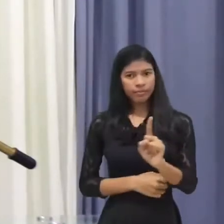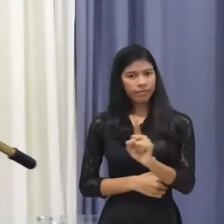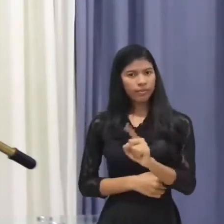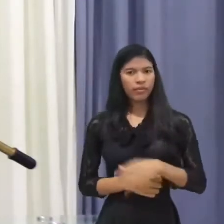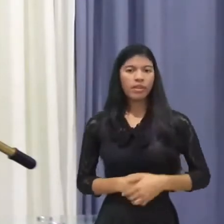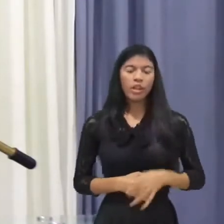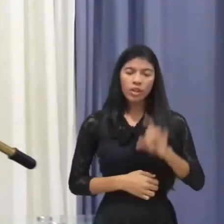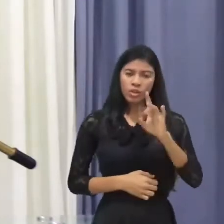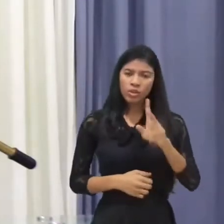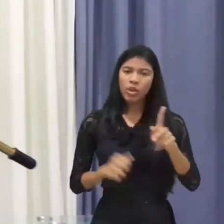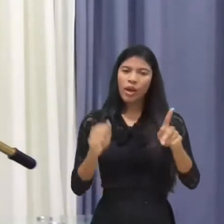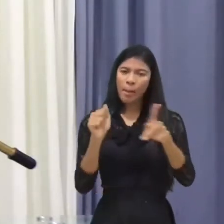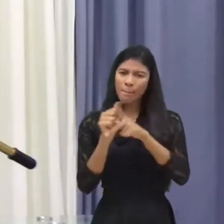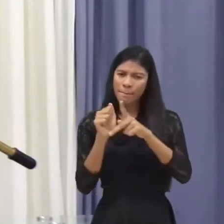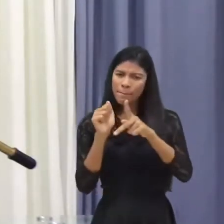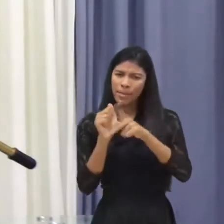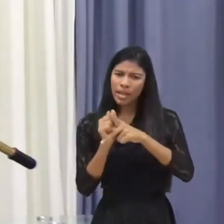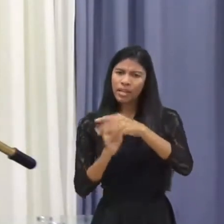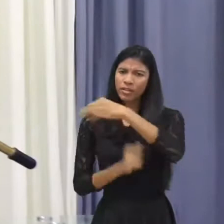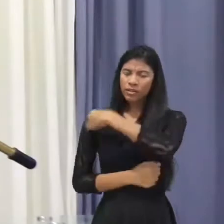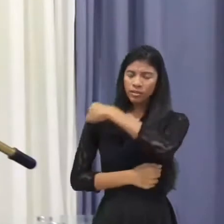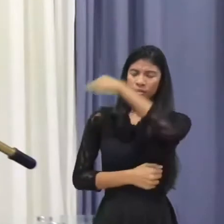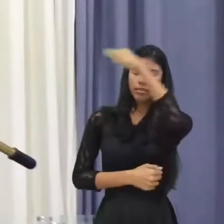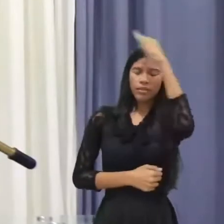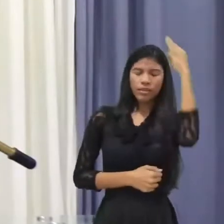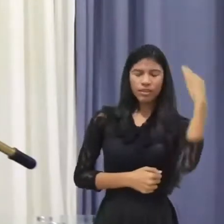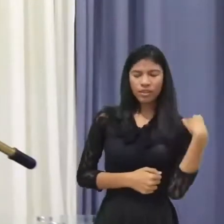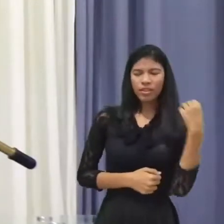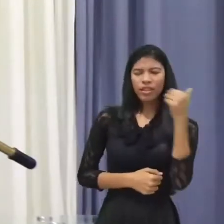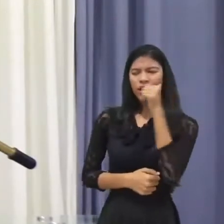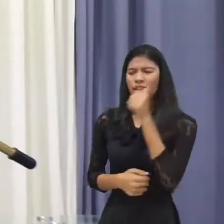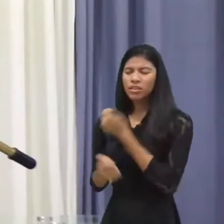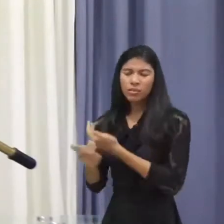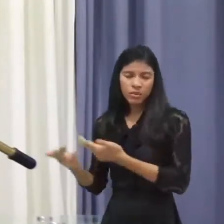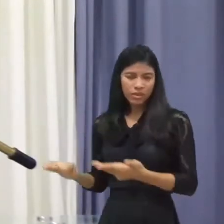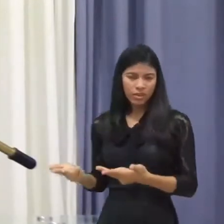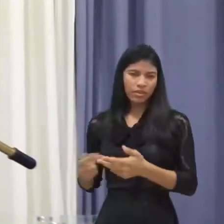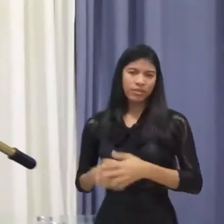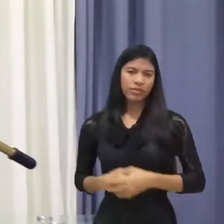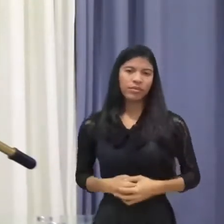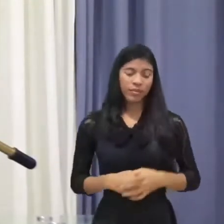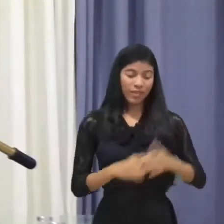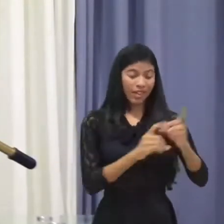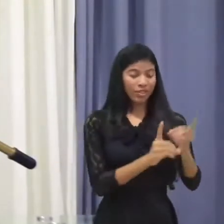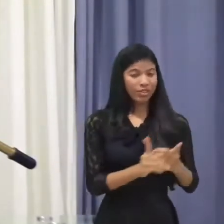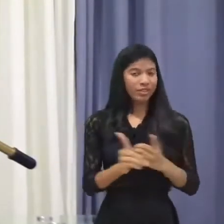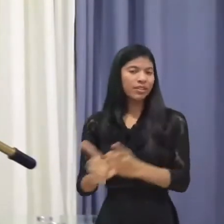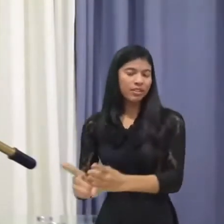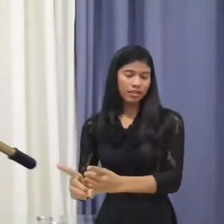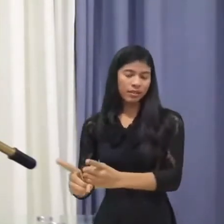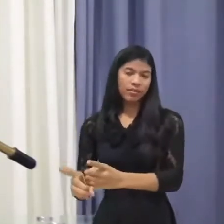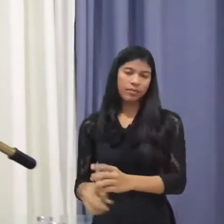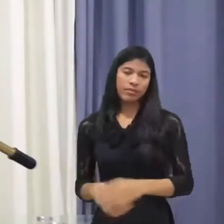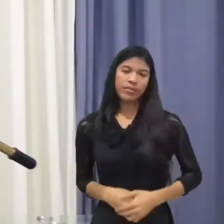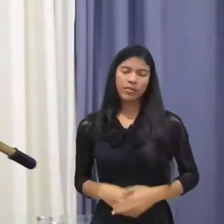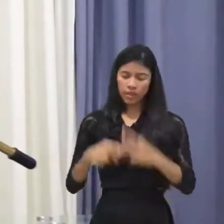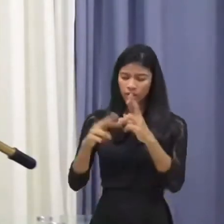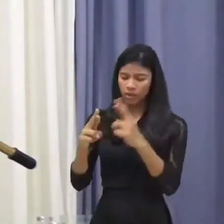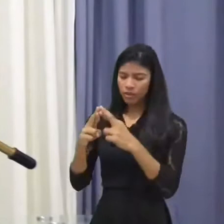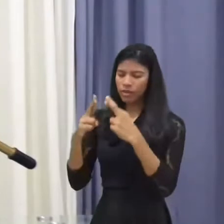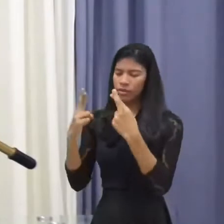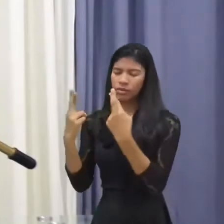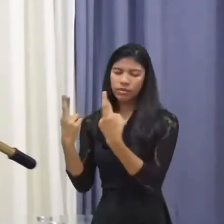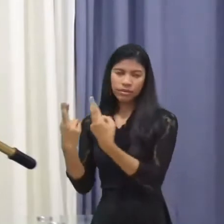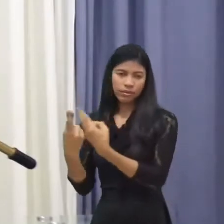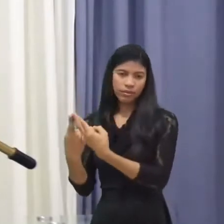Pedro, apareceu a Maria, apareceu às mulheres, apareceu aos discípulos quando eles estavam reunidos,